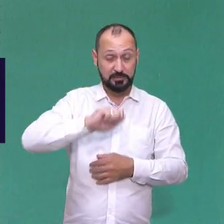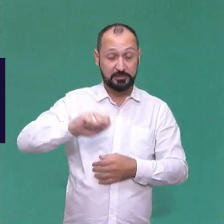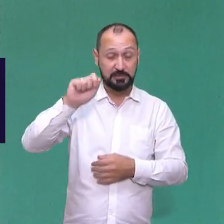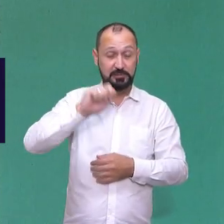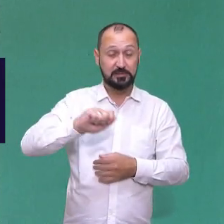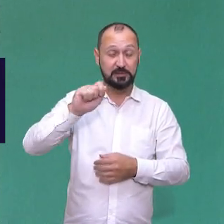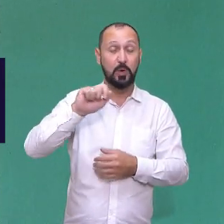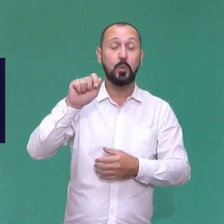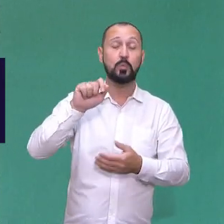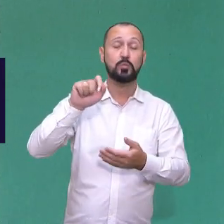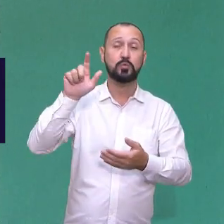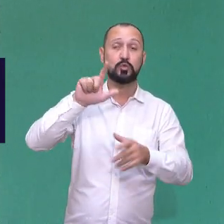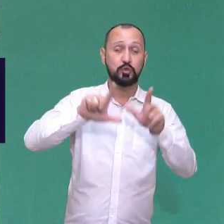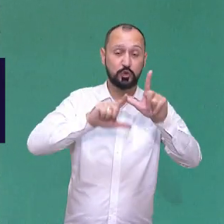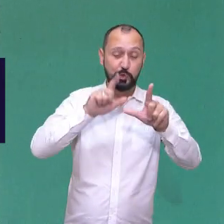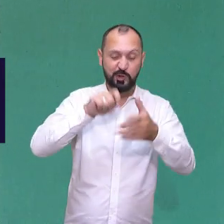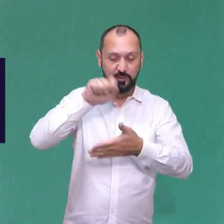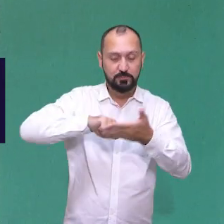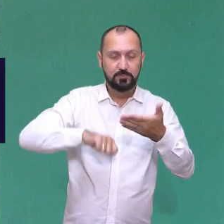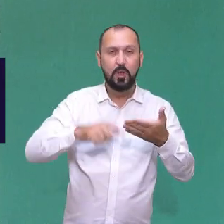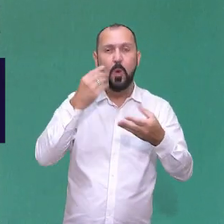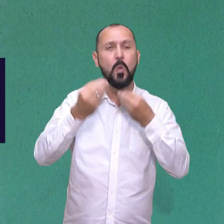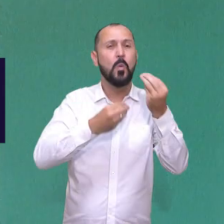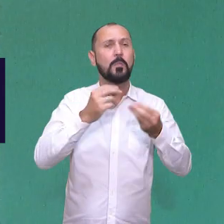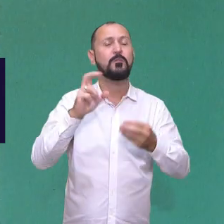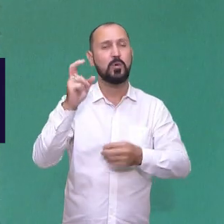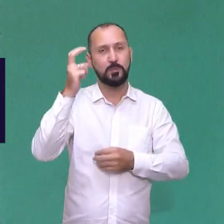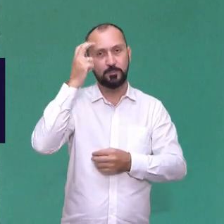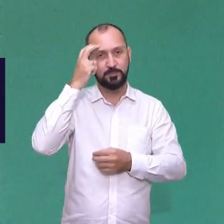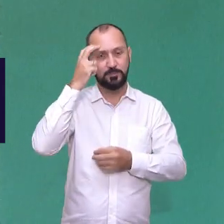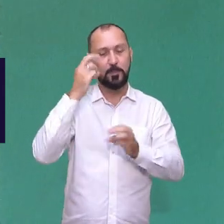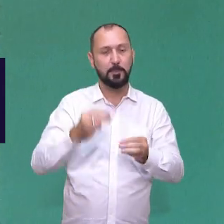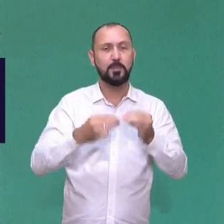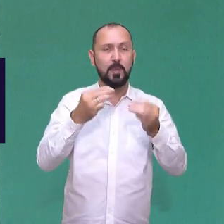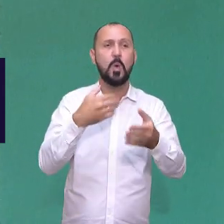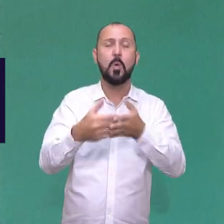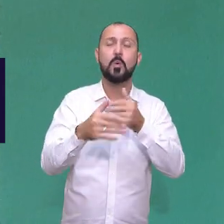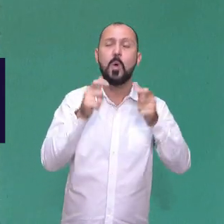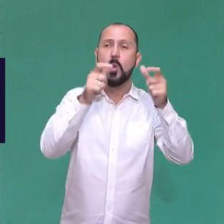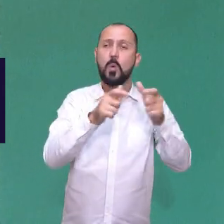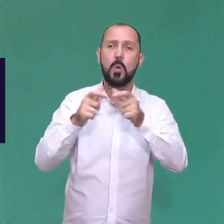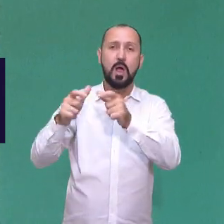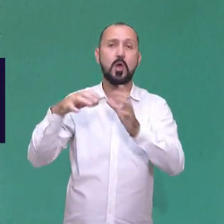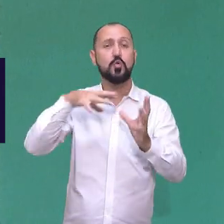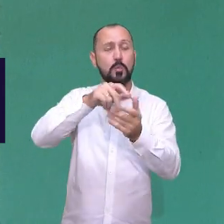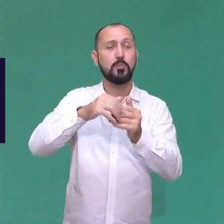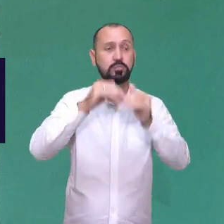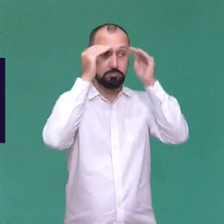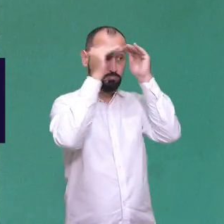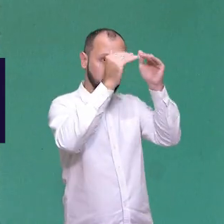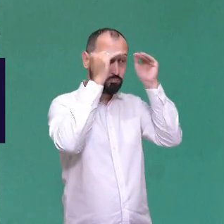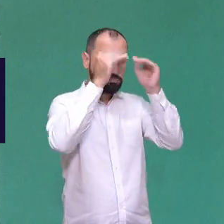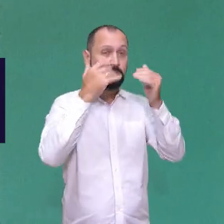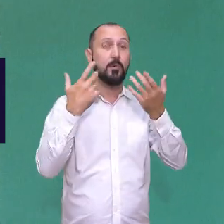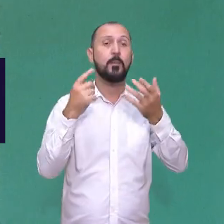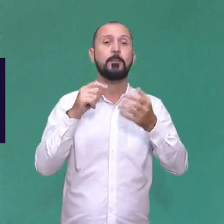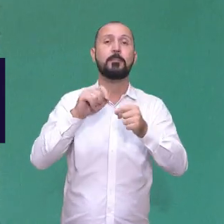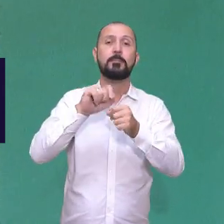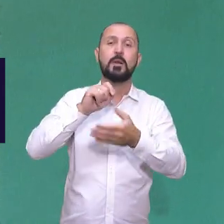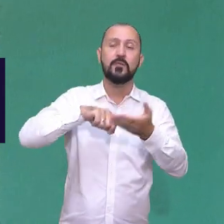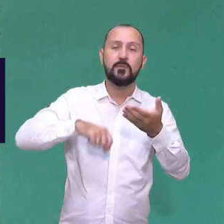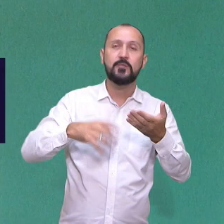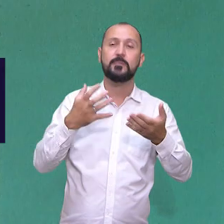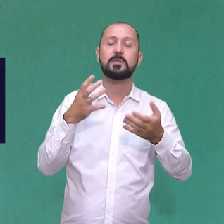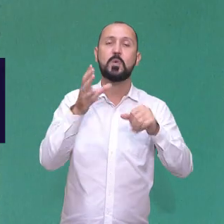Brasileira de Letras. Esse homem foi ministro brasileiro da cultura. Olha o privilégio. É recebido em qualquer lugar do mundo e